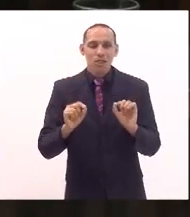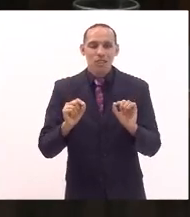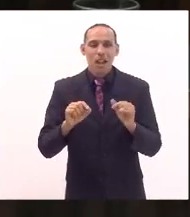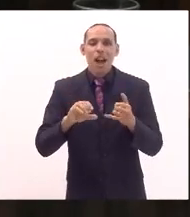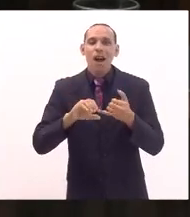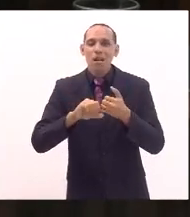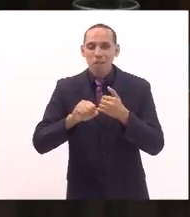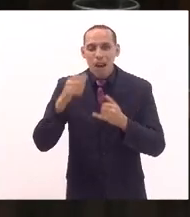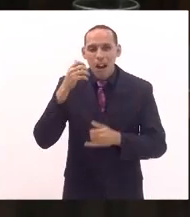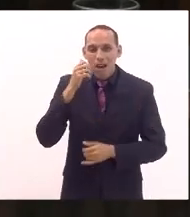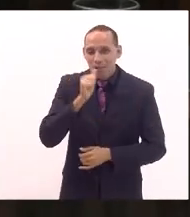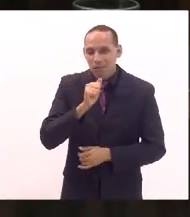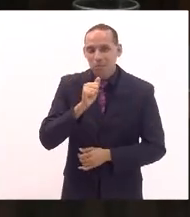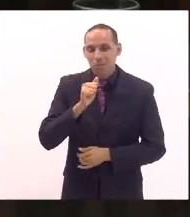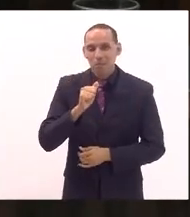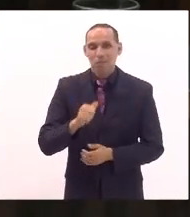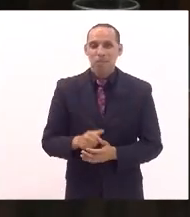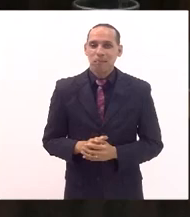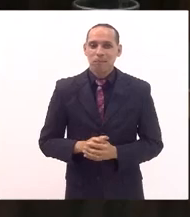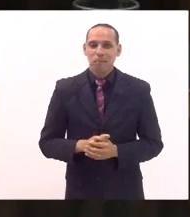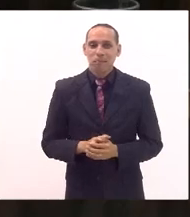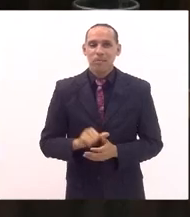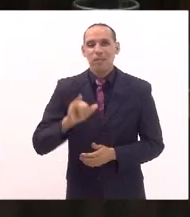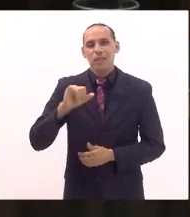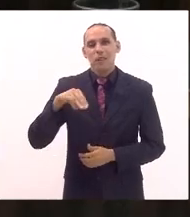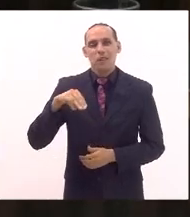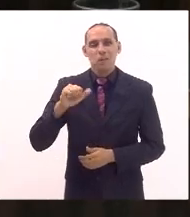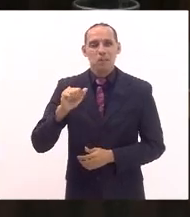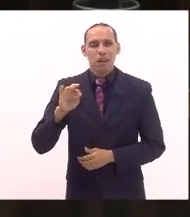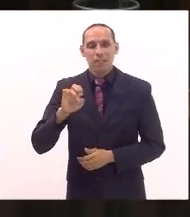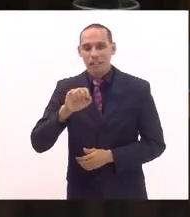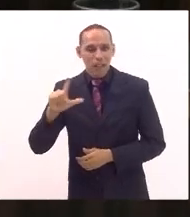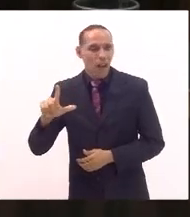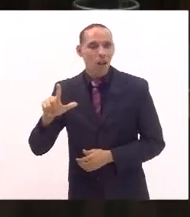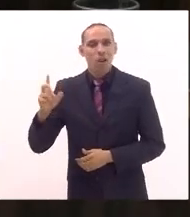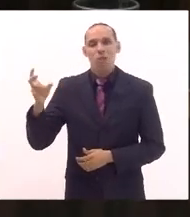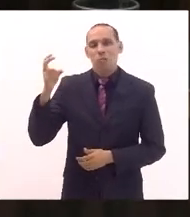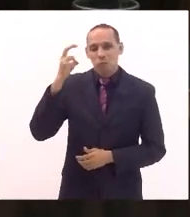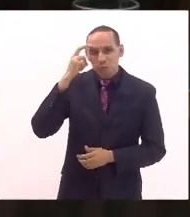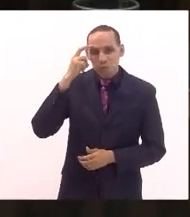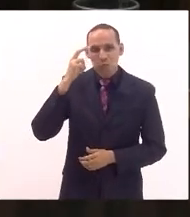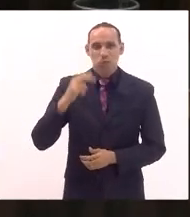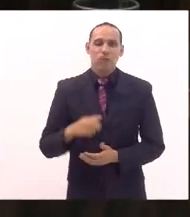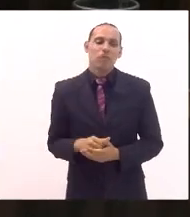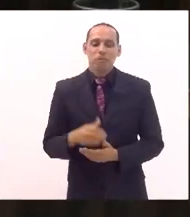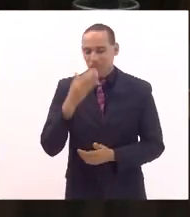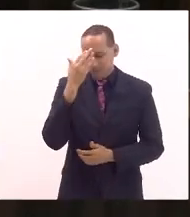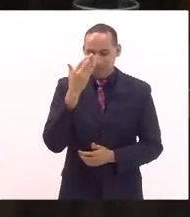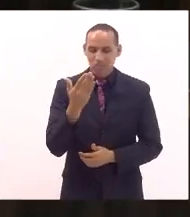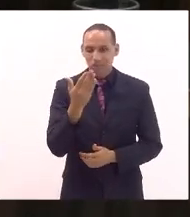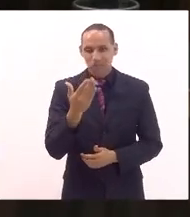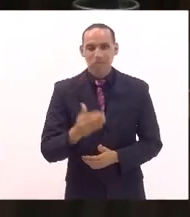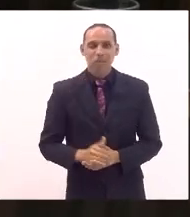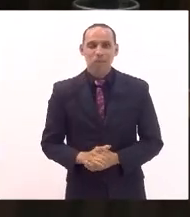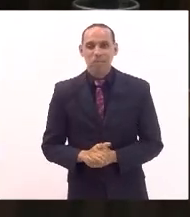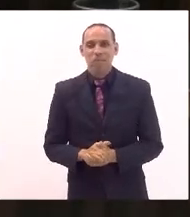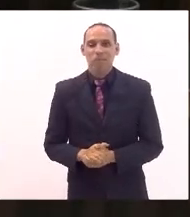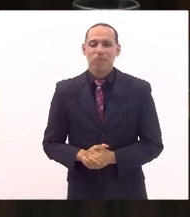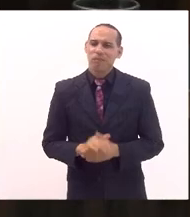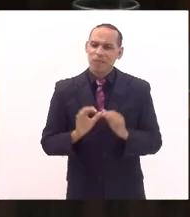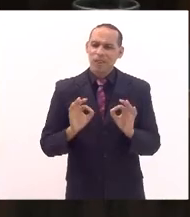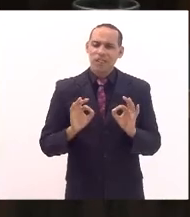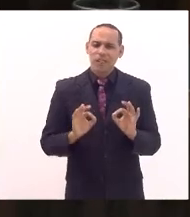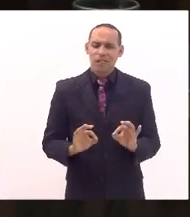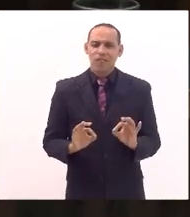de patrimônio é imaterial cultural agradeço vossa excelência e tenho